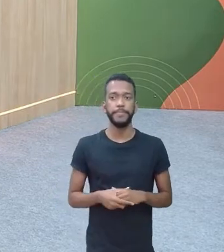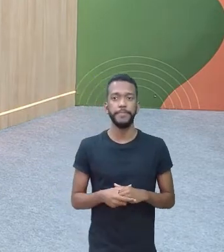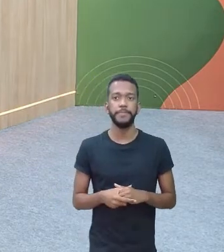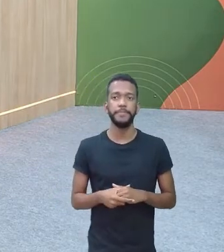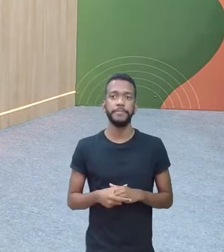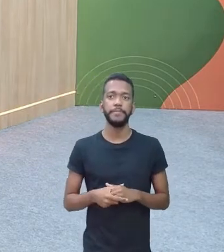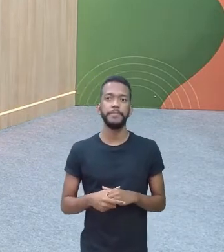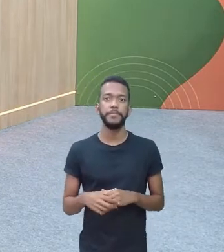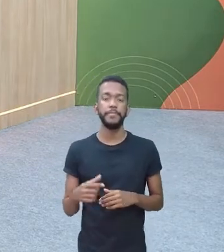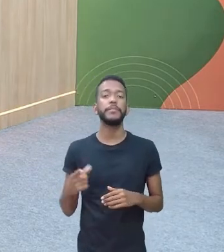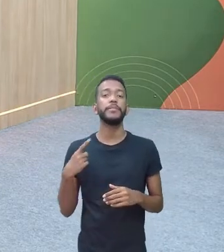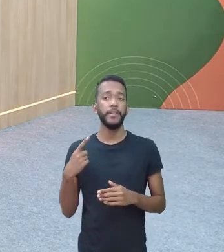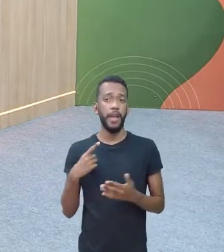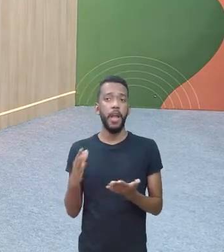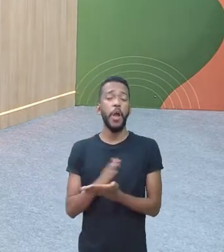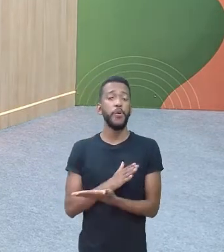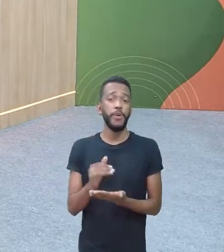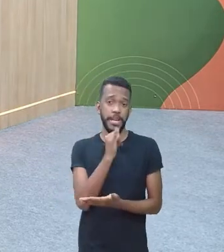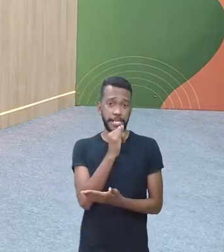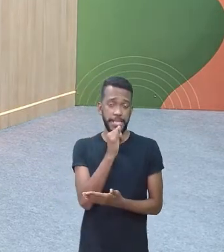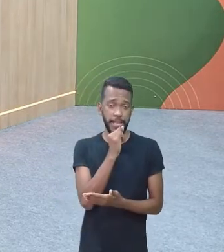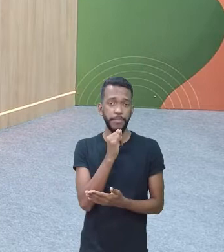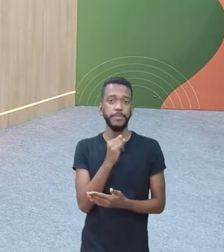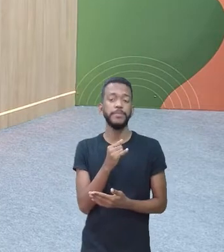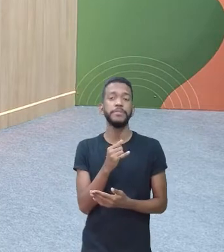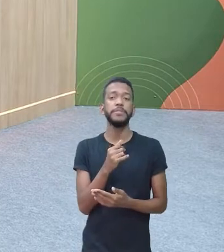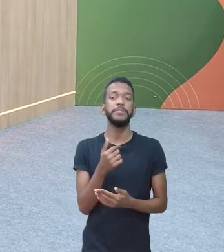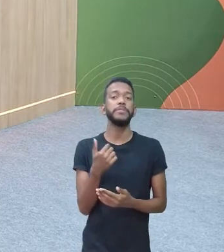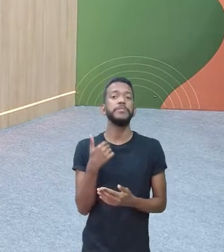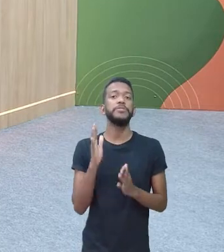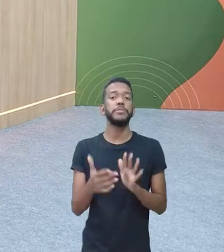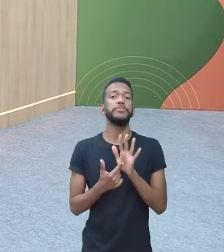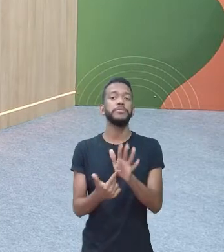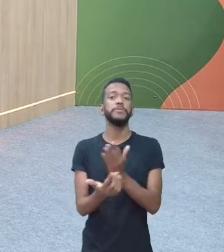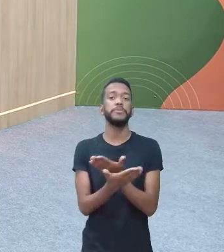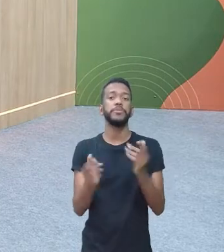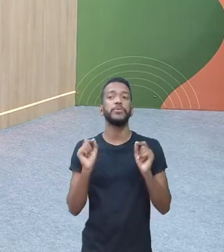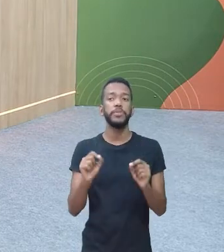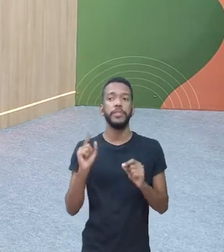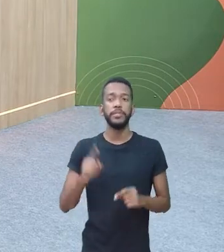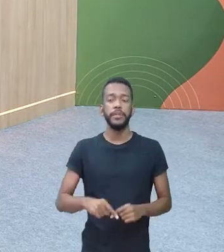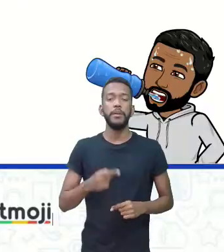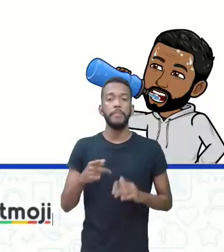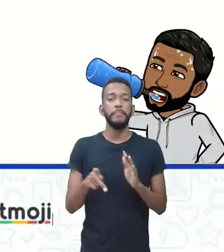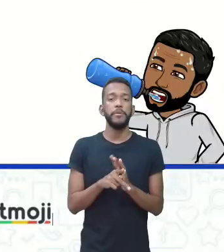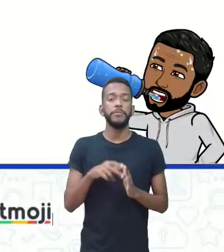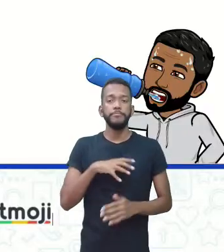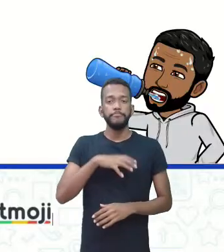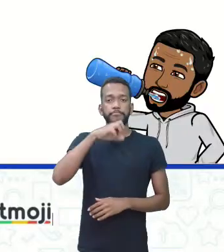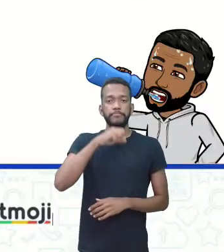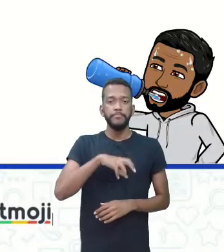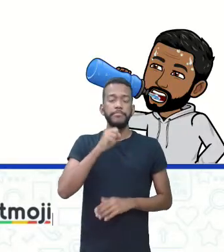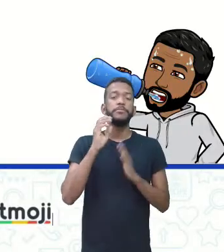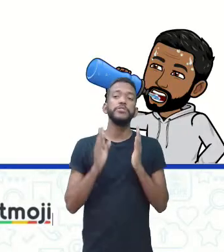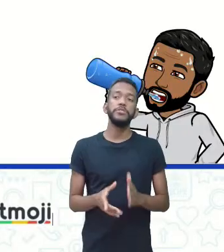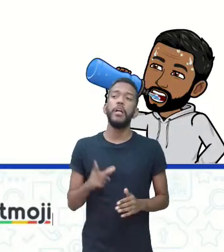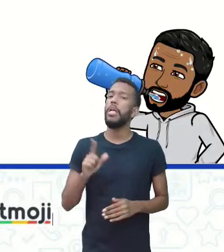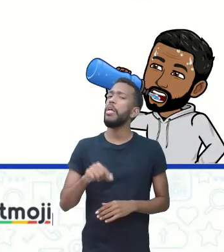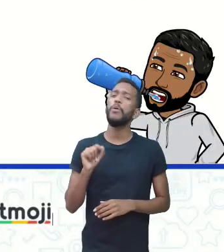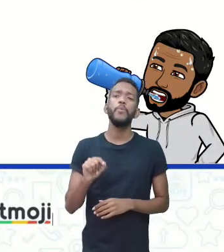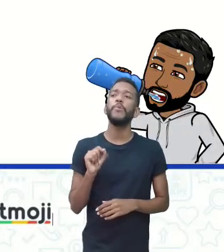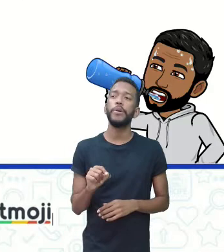E aí eu trouxe alguns exemplos de exercícios para vocês. Né? Por exemplo, existem os exercícios cardiorrespiratórios, que nada mais são do